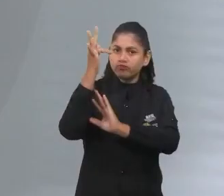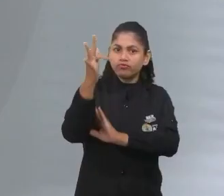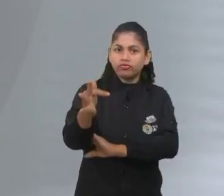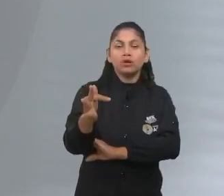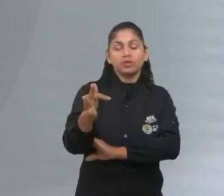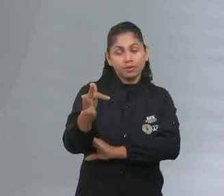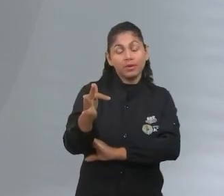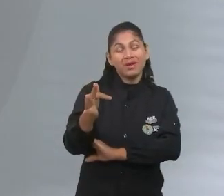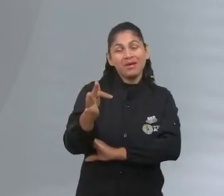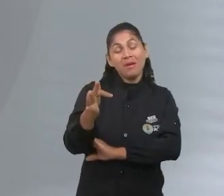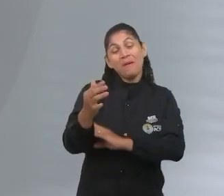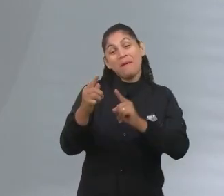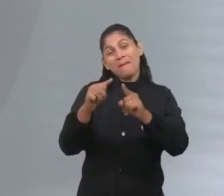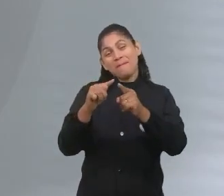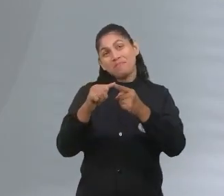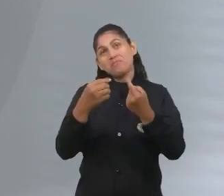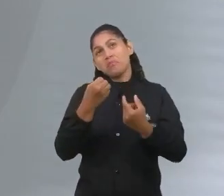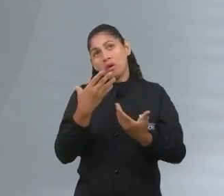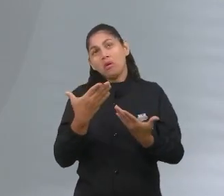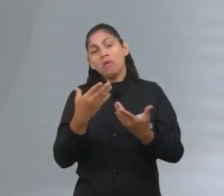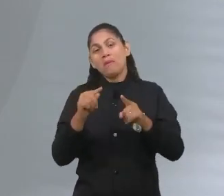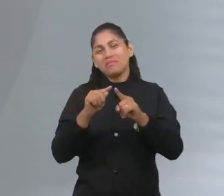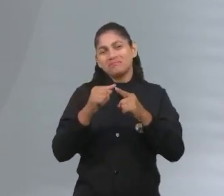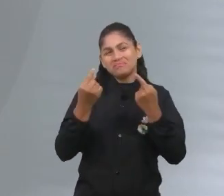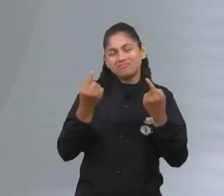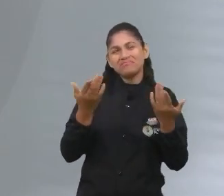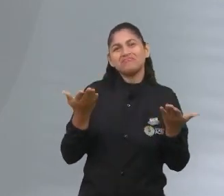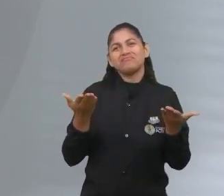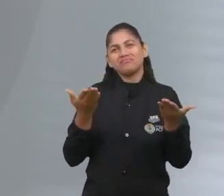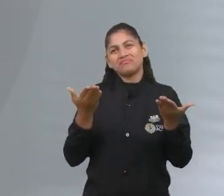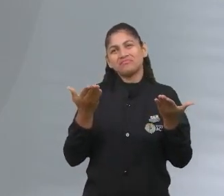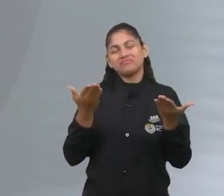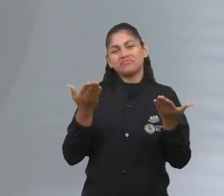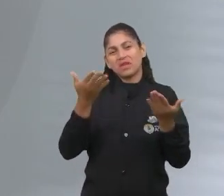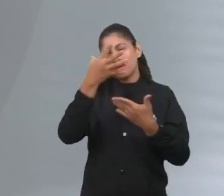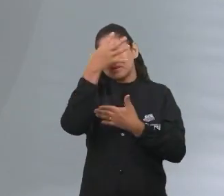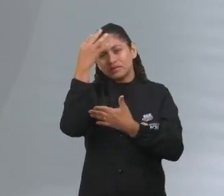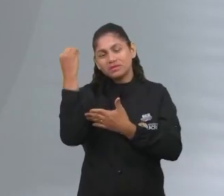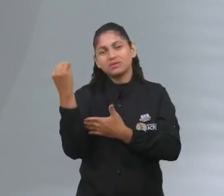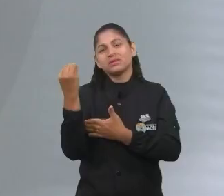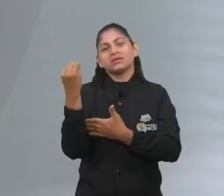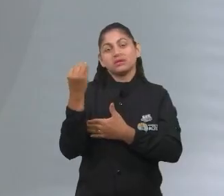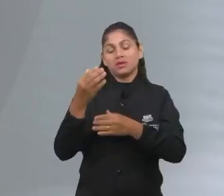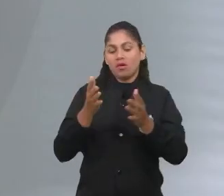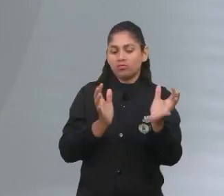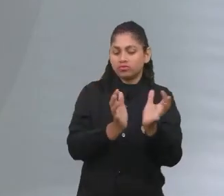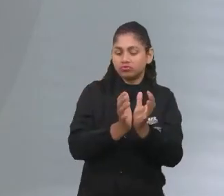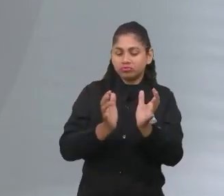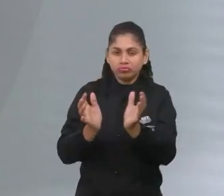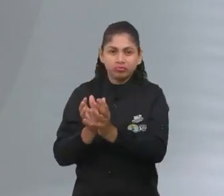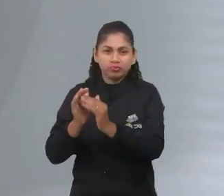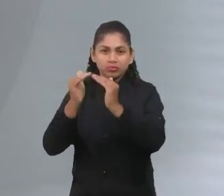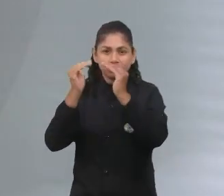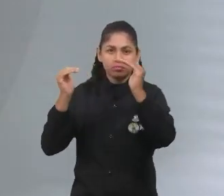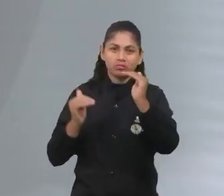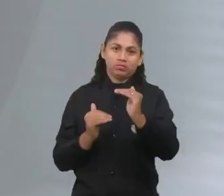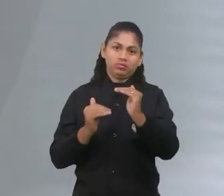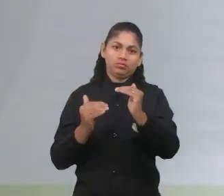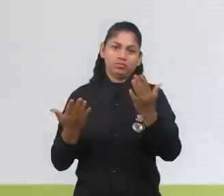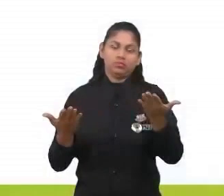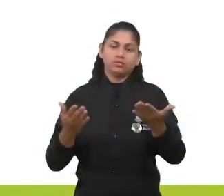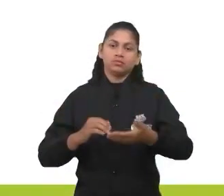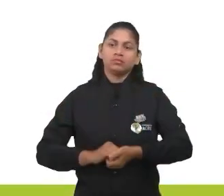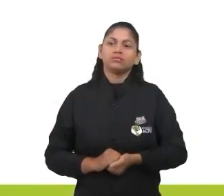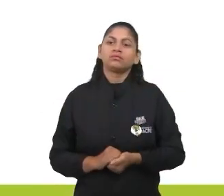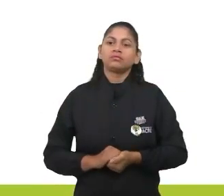da luta de classes. Então, é essa crítica que a Escola de Frankfurt vai fazer ao positivismo.